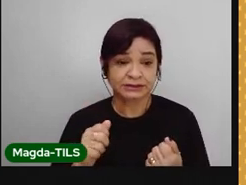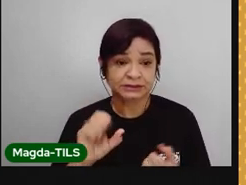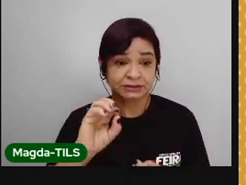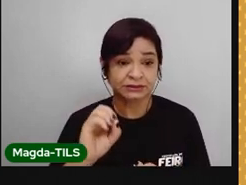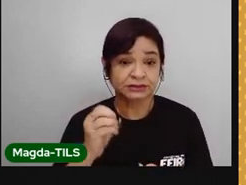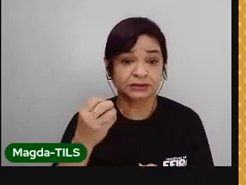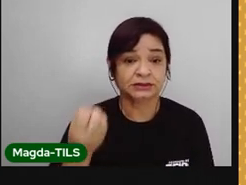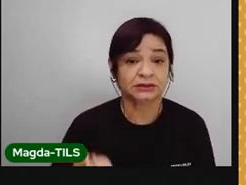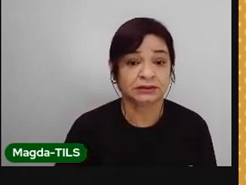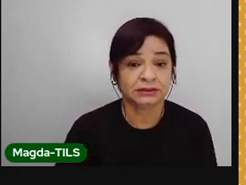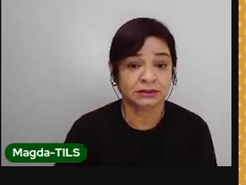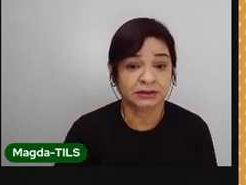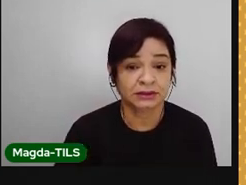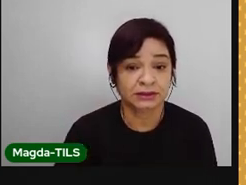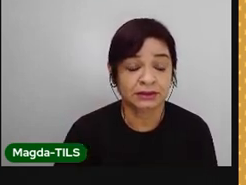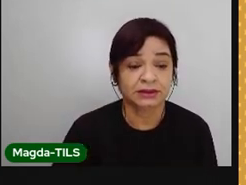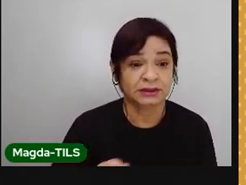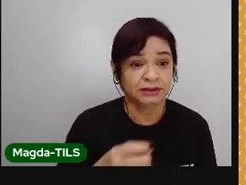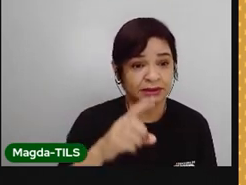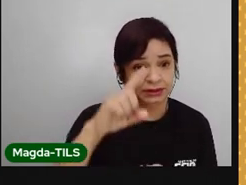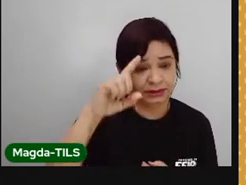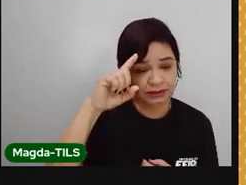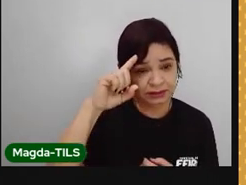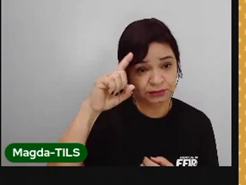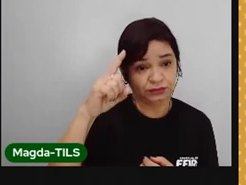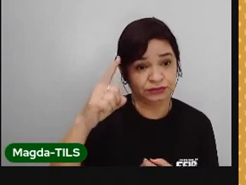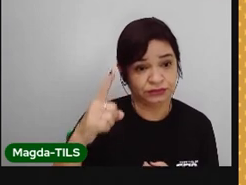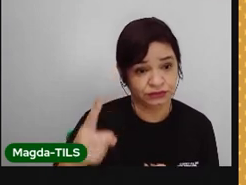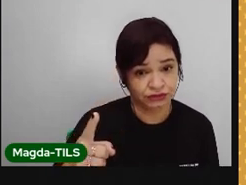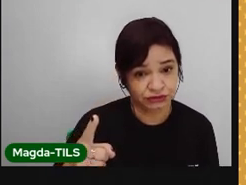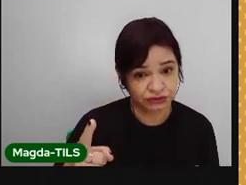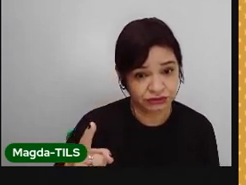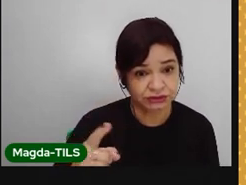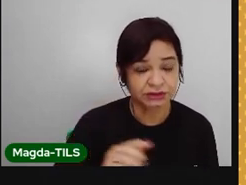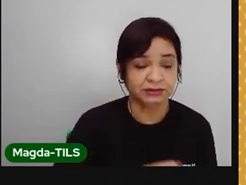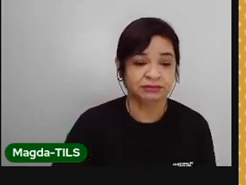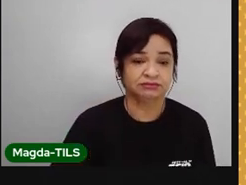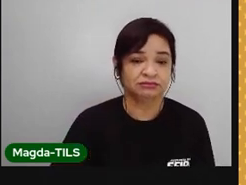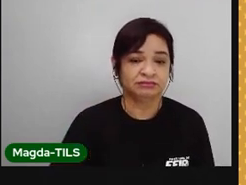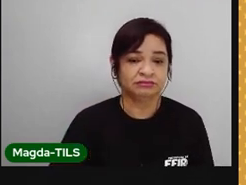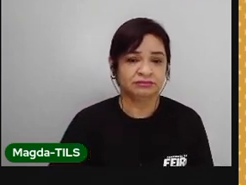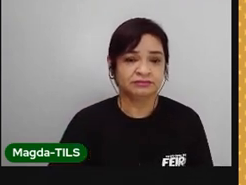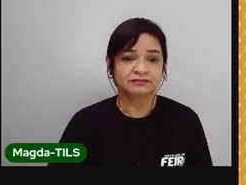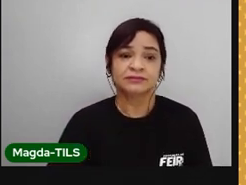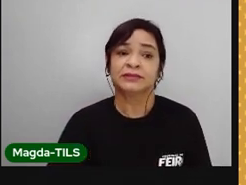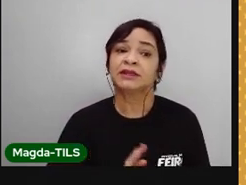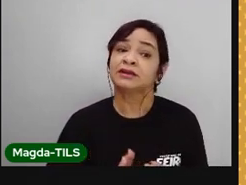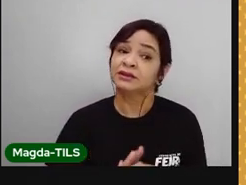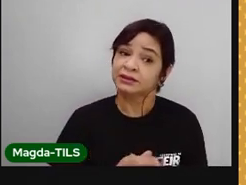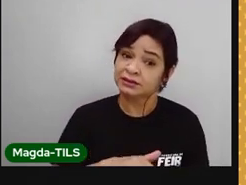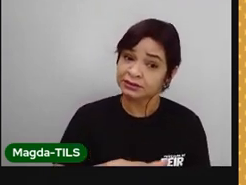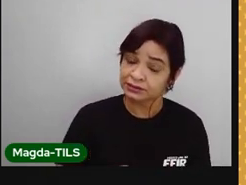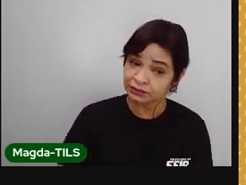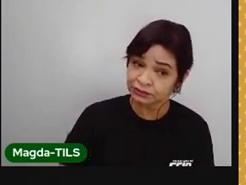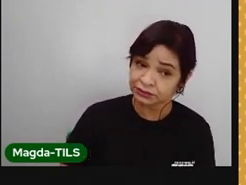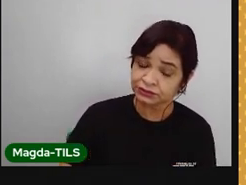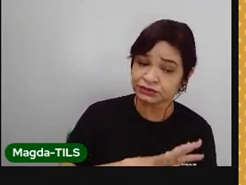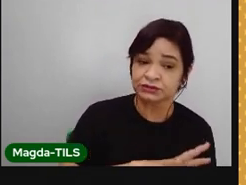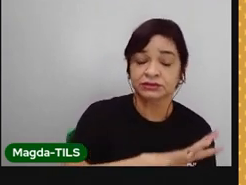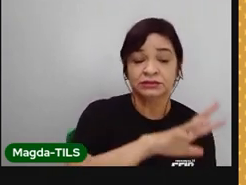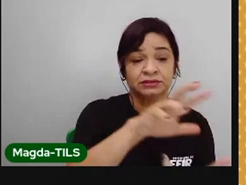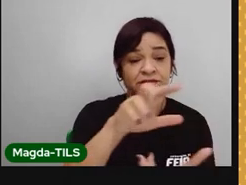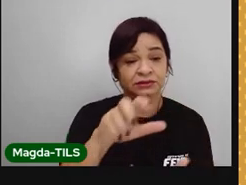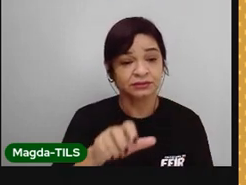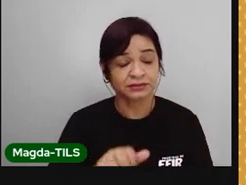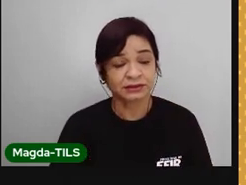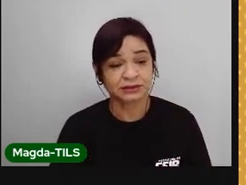de 23 horas e 56 minutos, que dá mais ou menos um dia. E é justamente por causa desse movimento que a gente